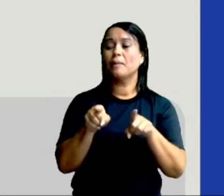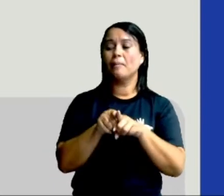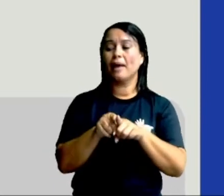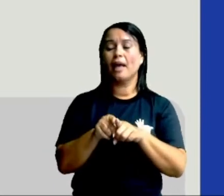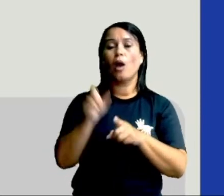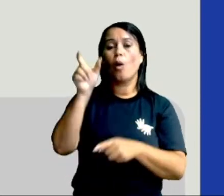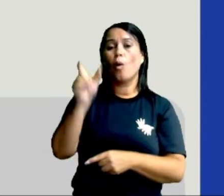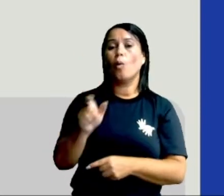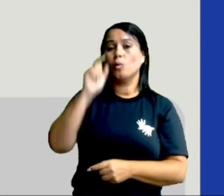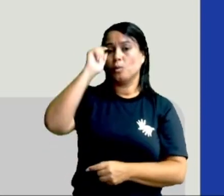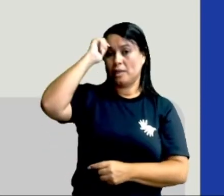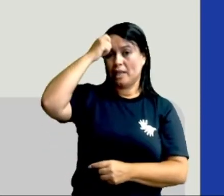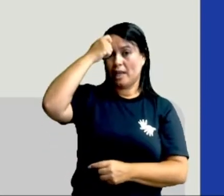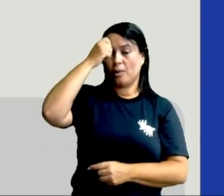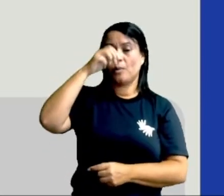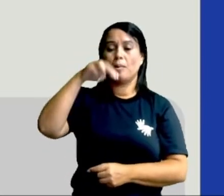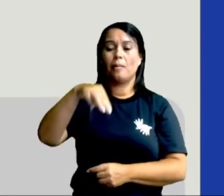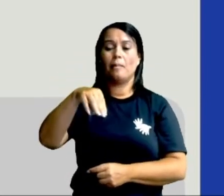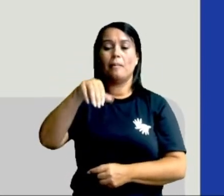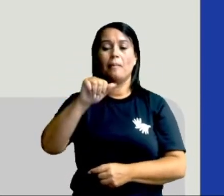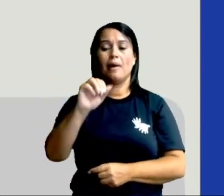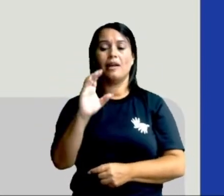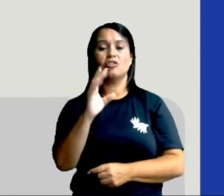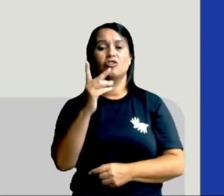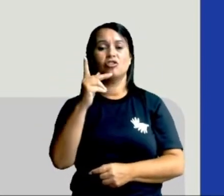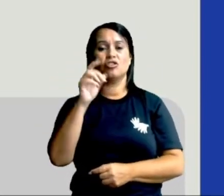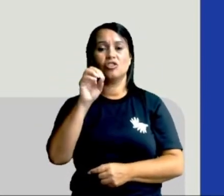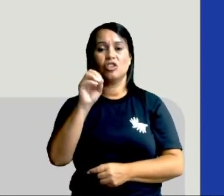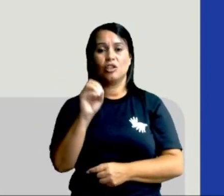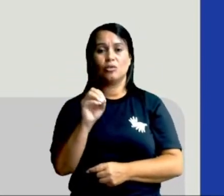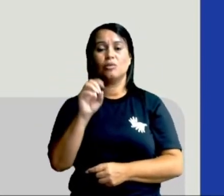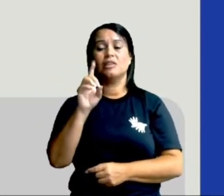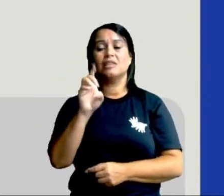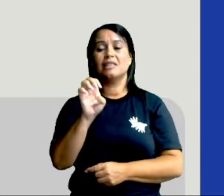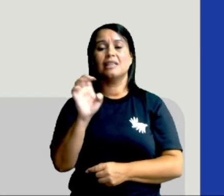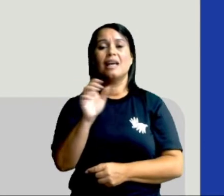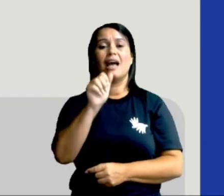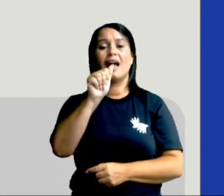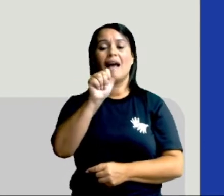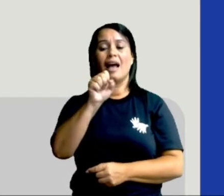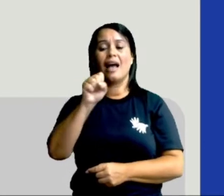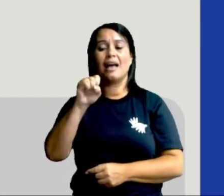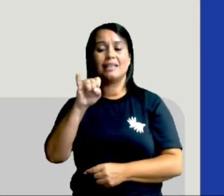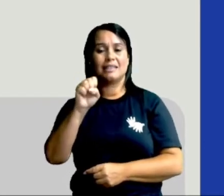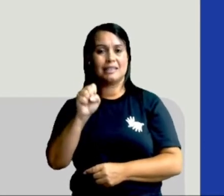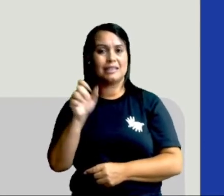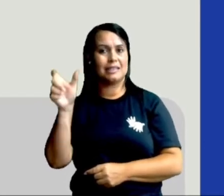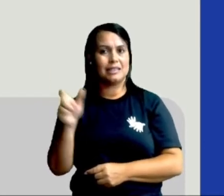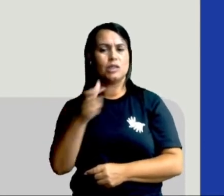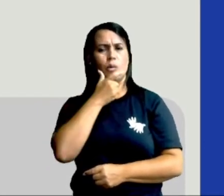representatividade negra aqui, Machado de Assis. Machado de Assis, ele é um jornalista, contista,